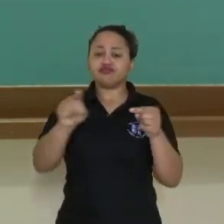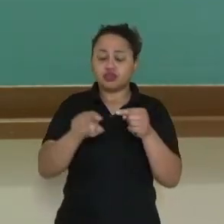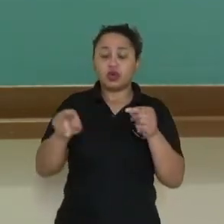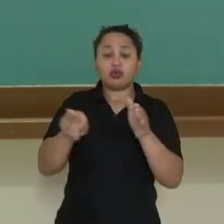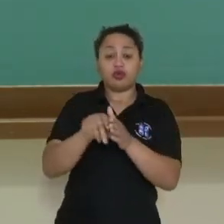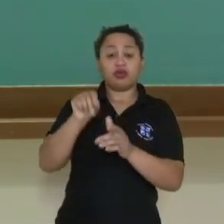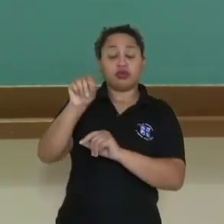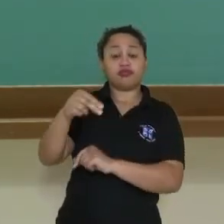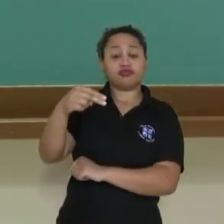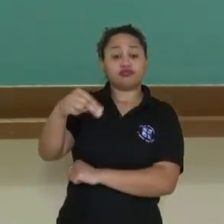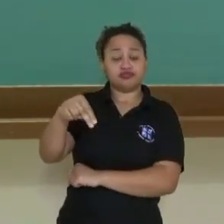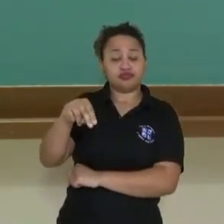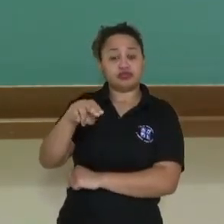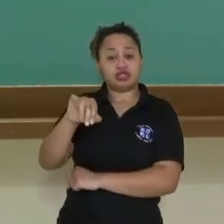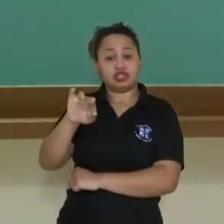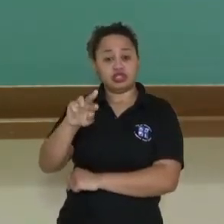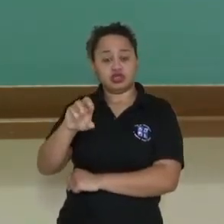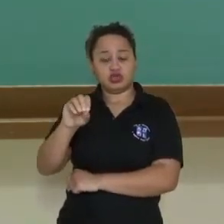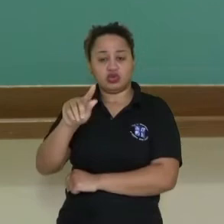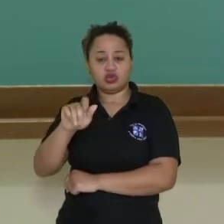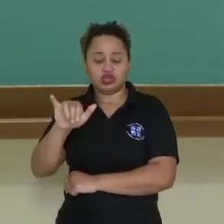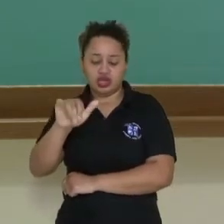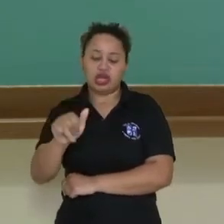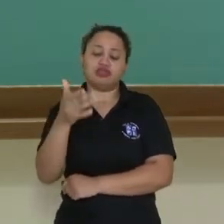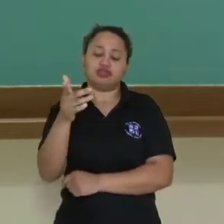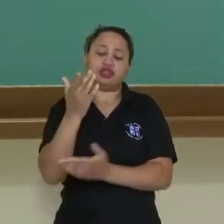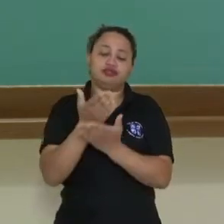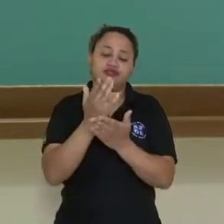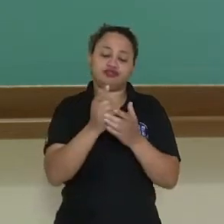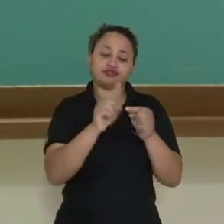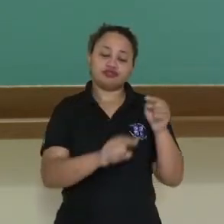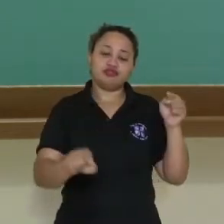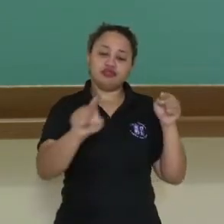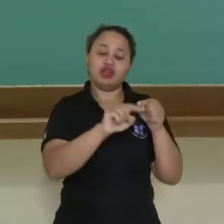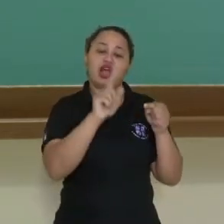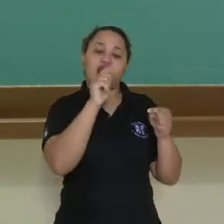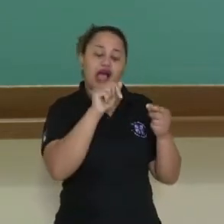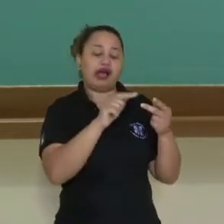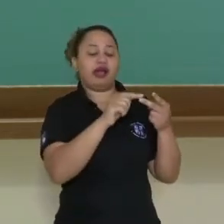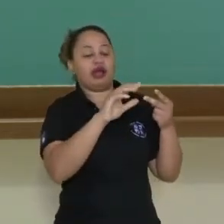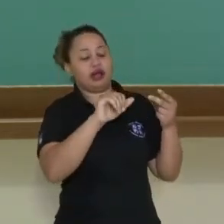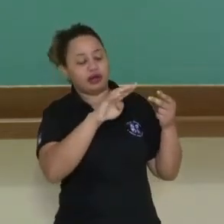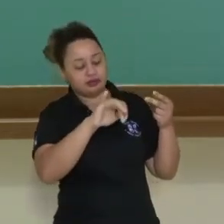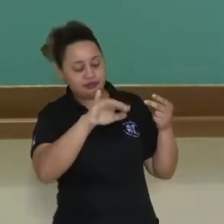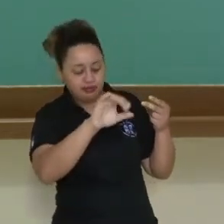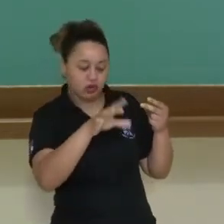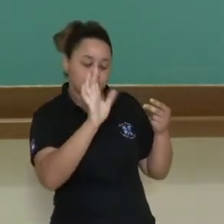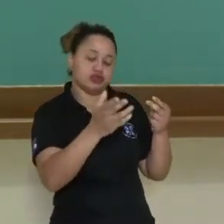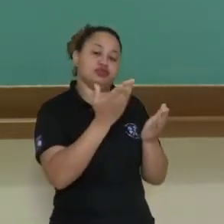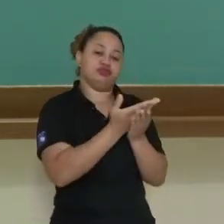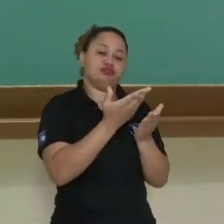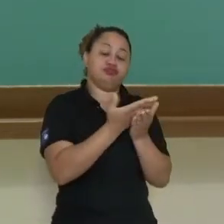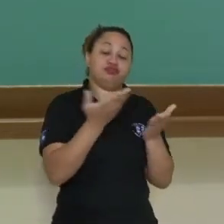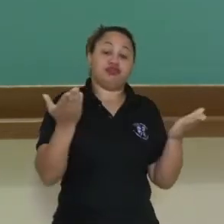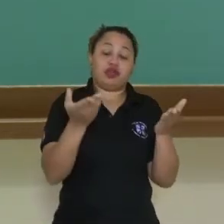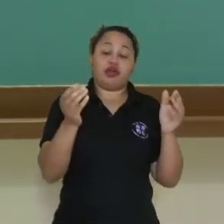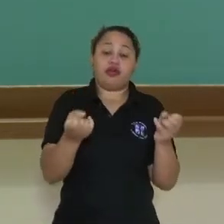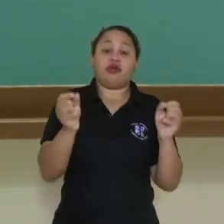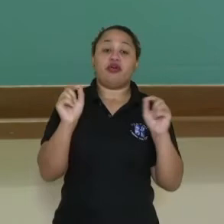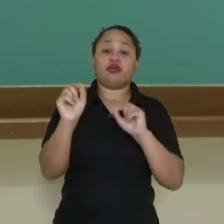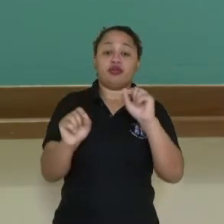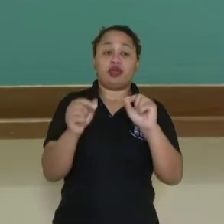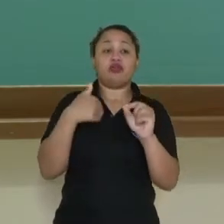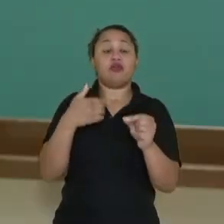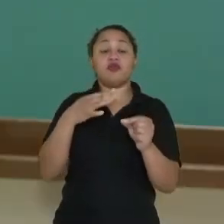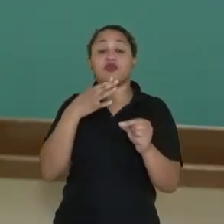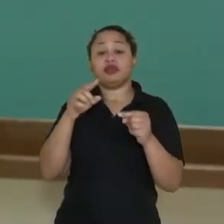nitrogênio. Já foi estudado o ciclo da água, ciclo do carbono, entre outros, né? E agora o ciclo do nitrogênio,